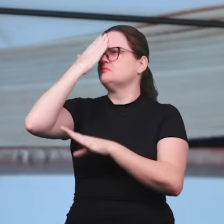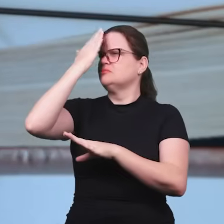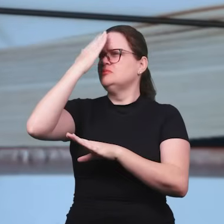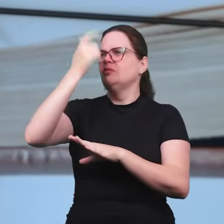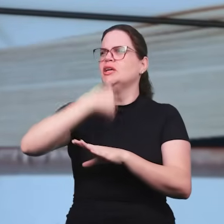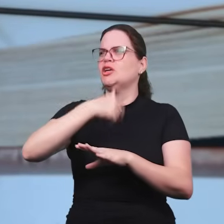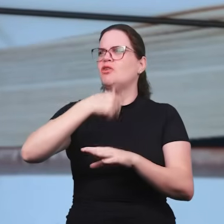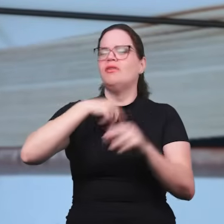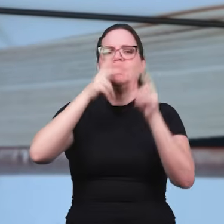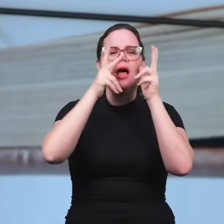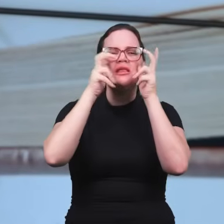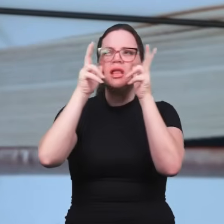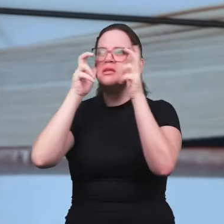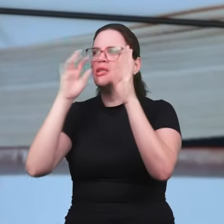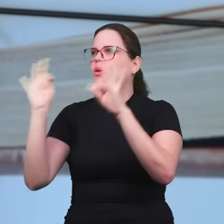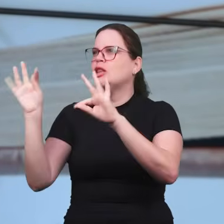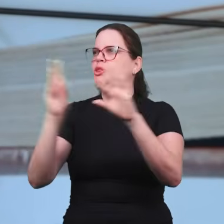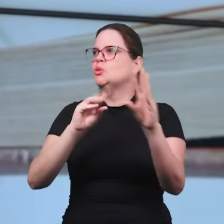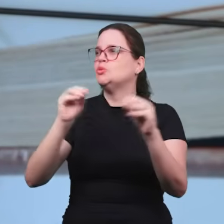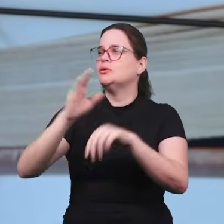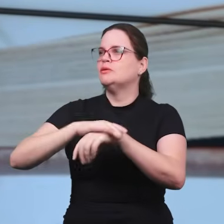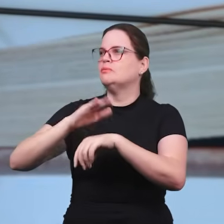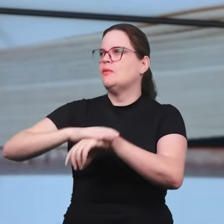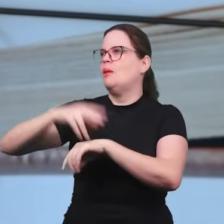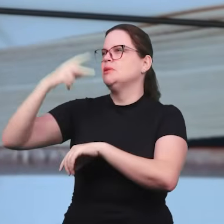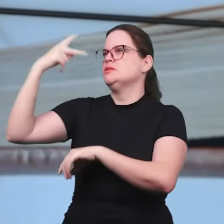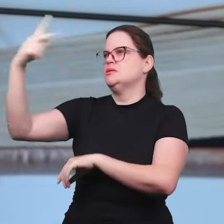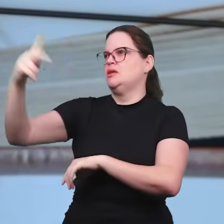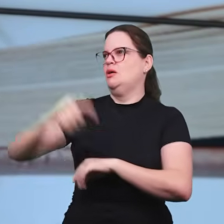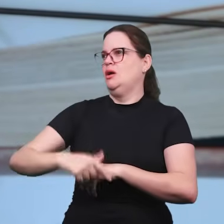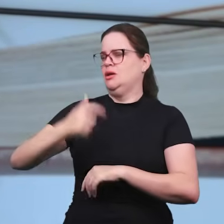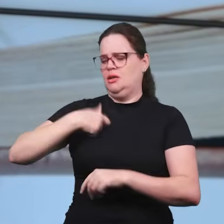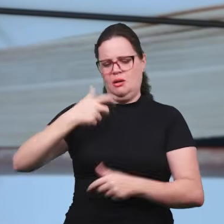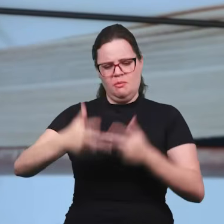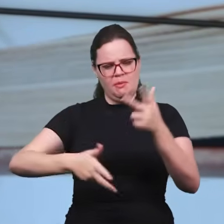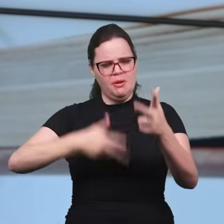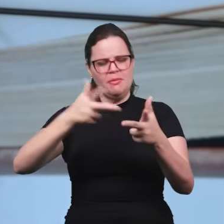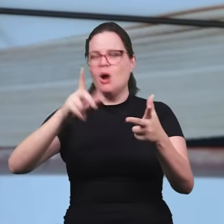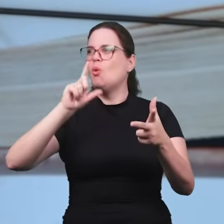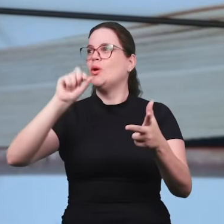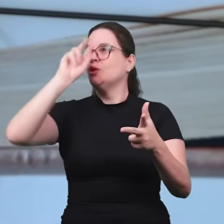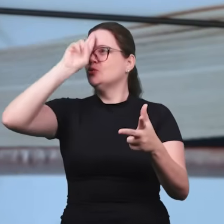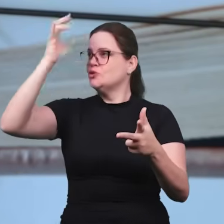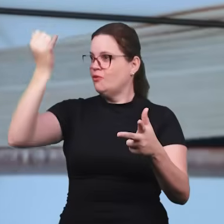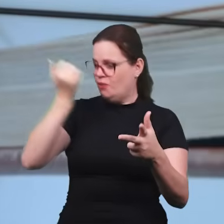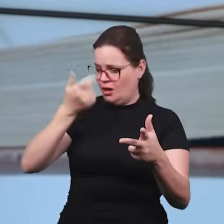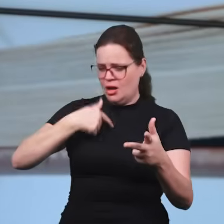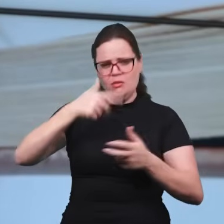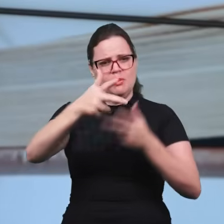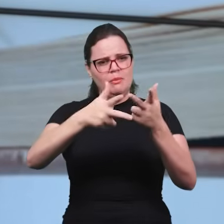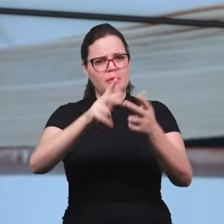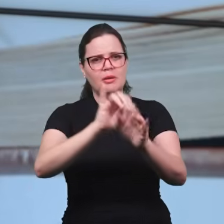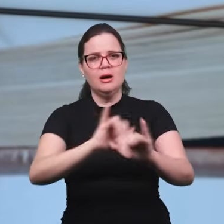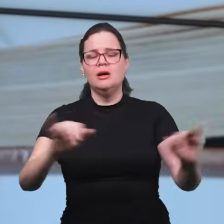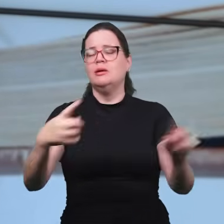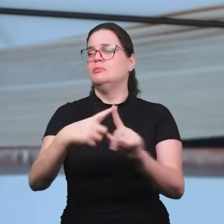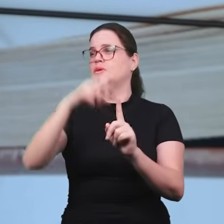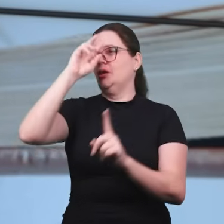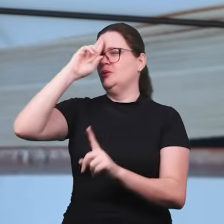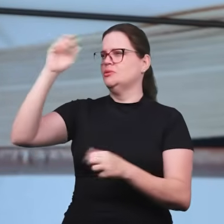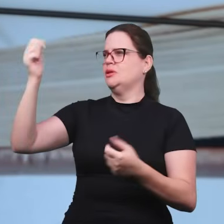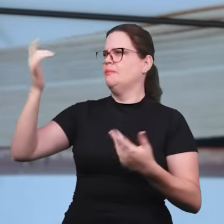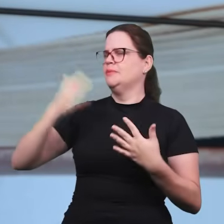que meus ouvidos ouçam aquilo que o Senhor quer que eu ouça, que a minha boca fale daquilo que o Senhor quer que eu fale, porque o Senhor tem nos dado